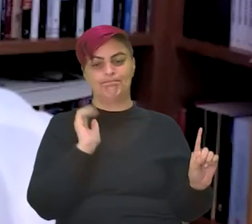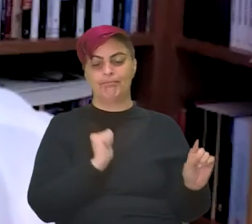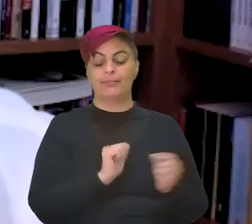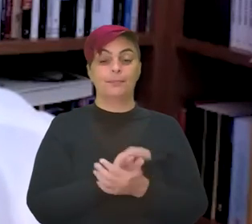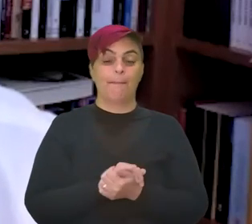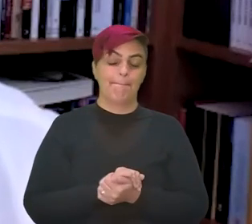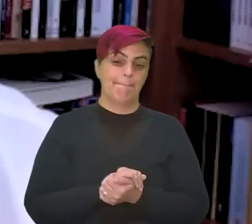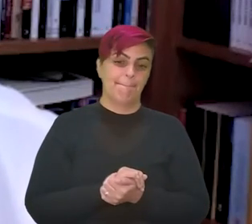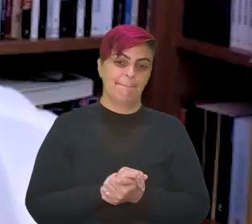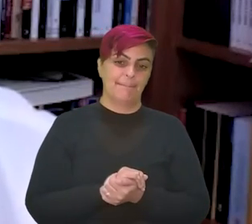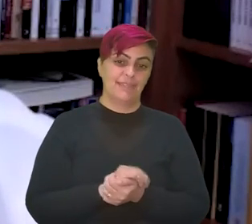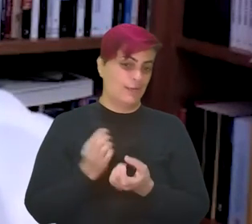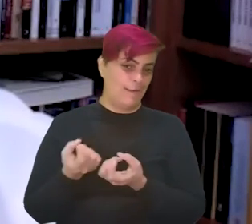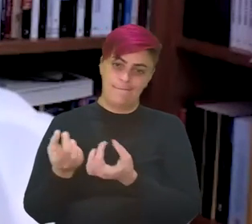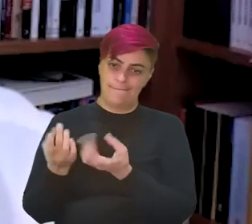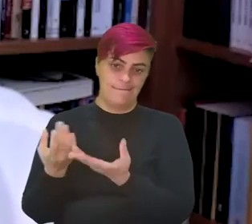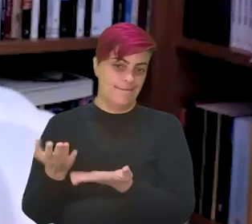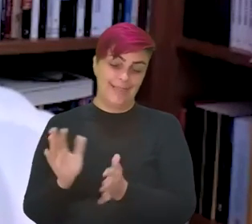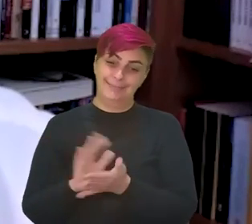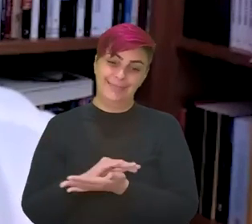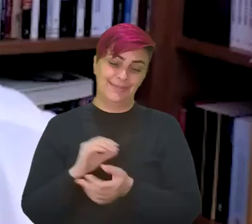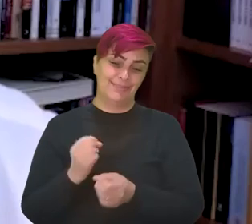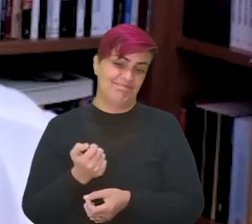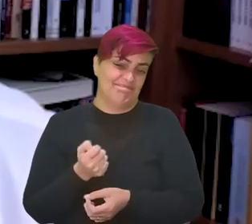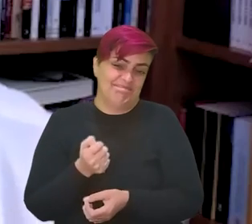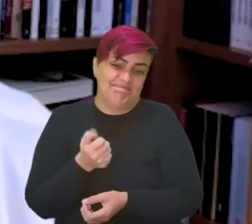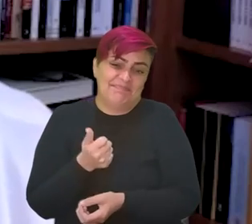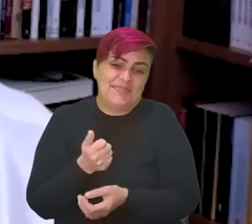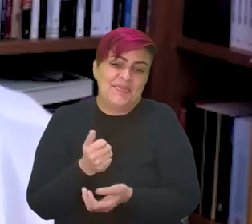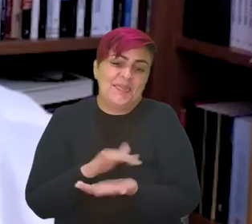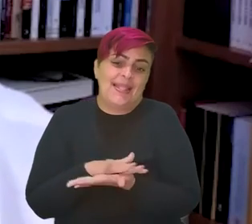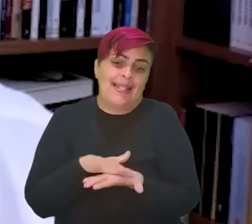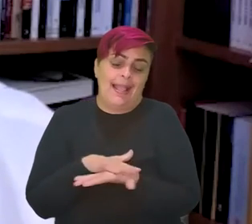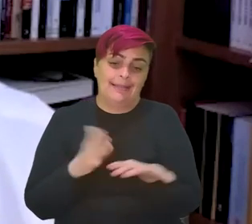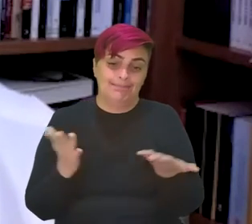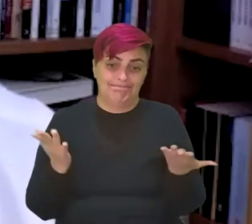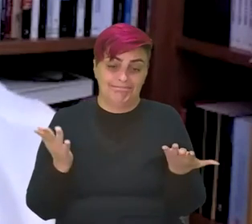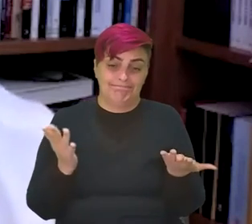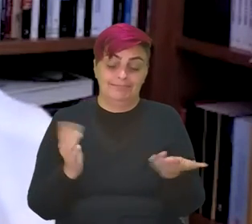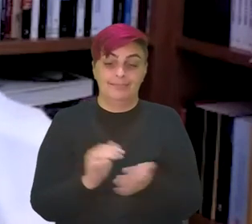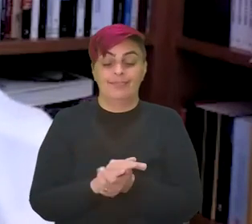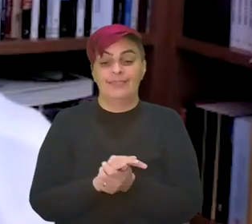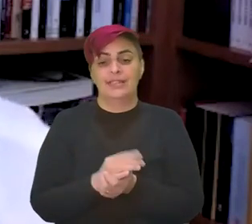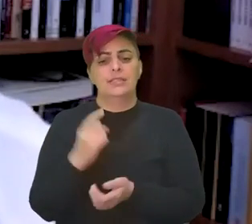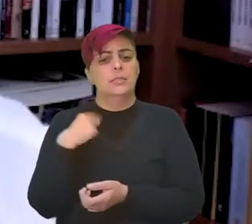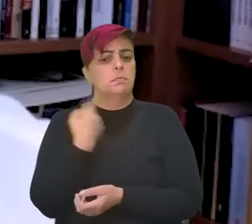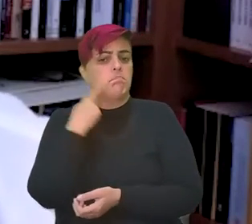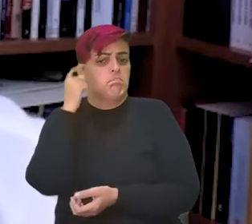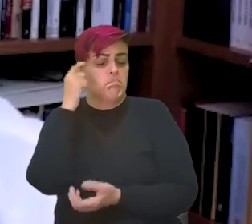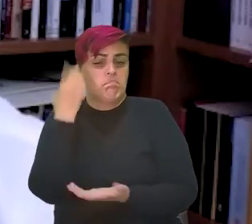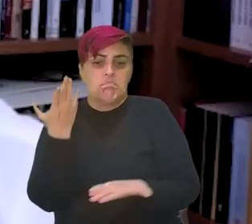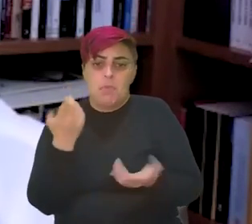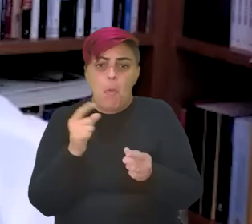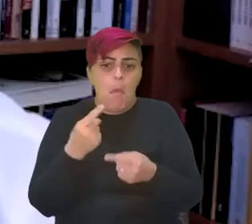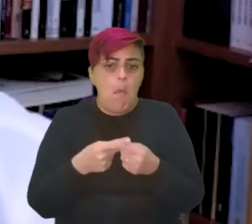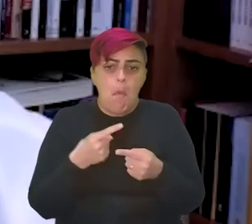Predileto. Tá? E não teve muita venda. Não teve muita venda. Enfim, a gente pode se perguntar